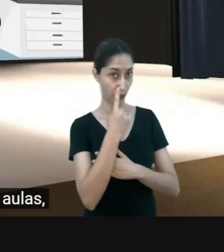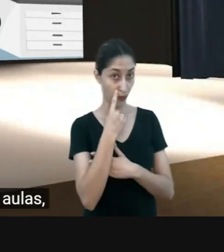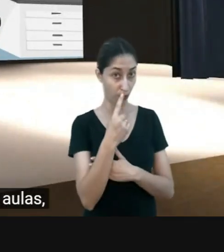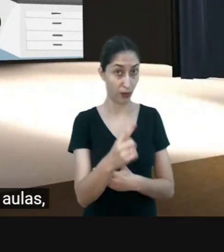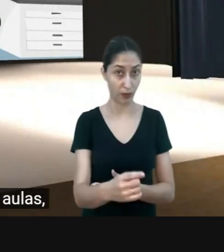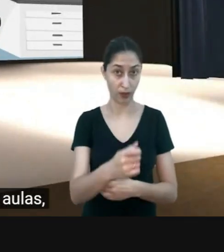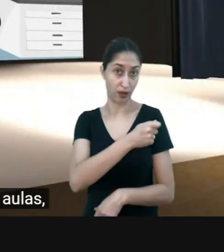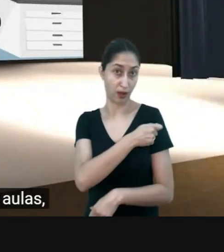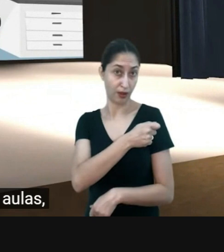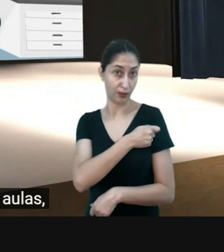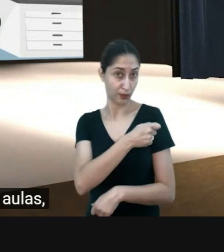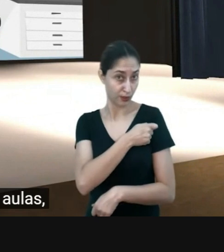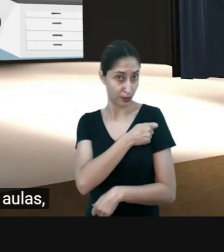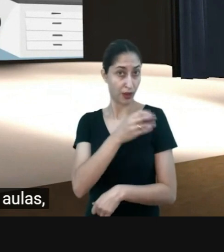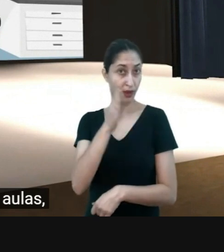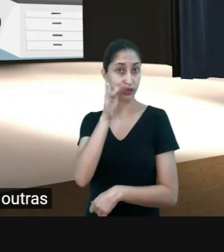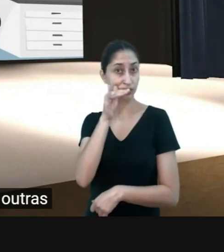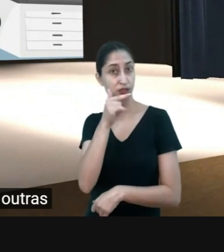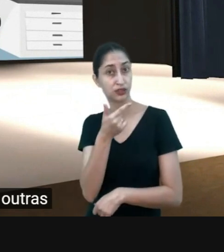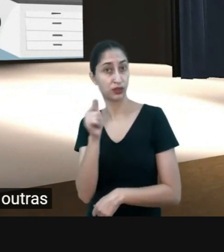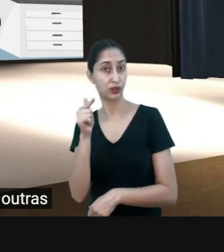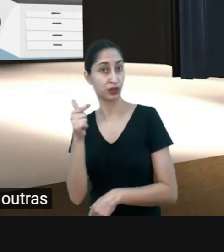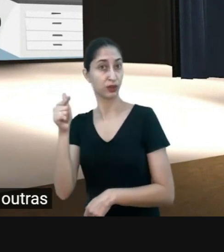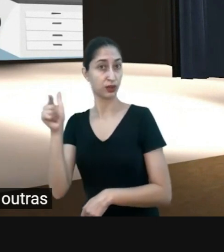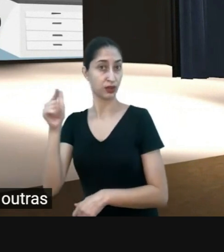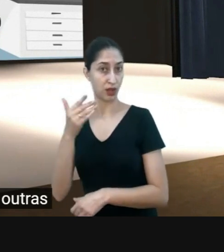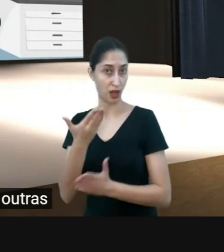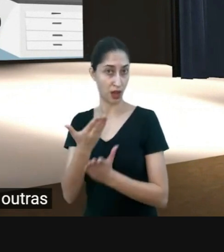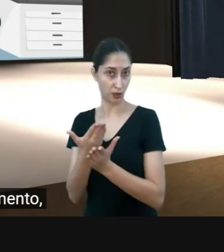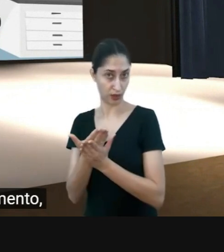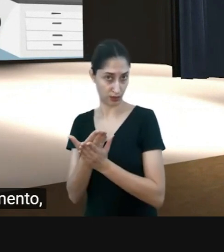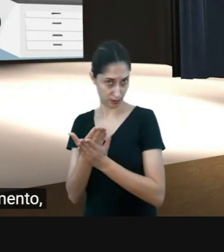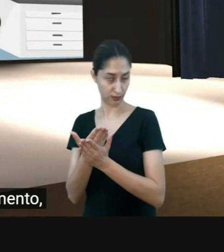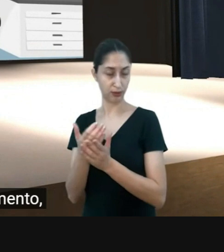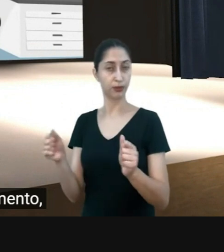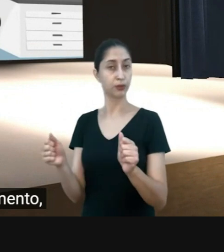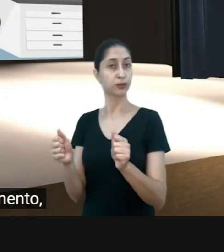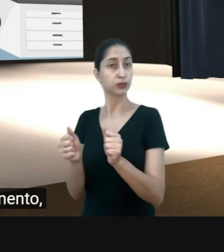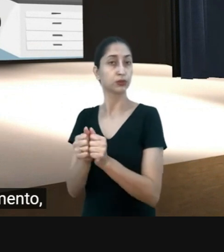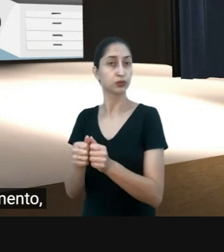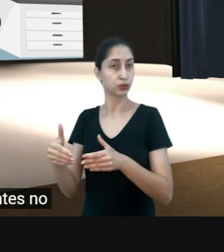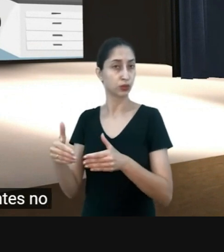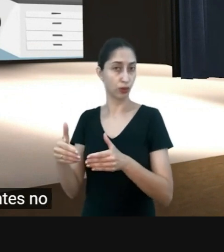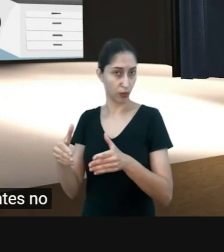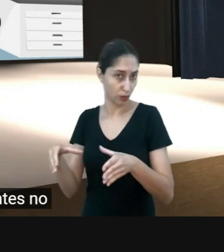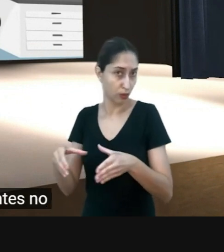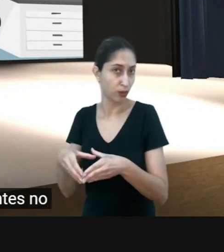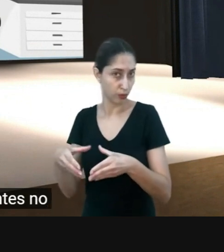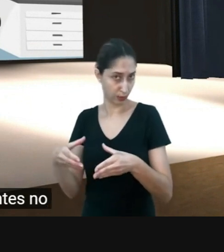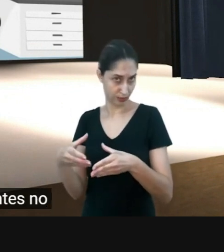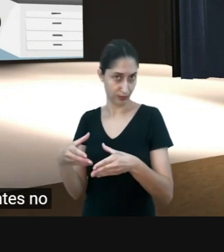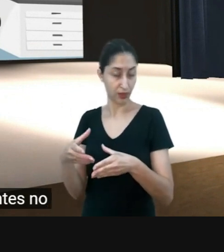esses alunos assistem outras aulas, assim como, posteriormente, a outras aulas nessa trilha de conhecimento, dependendo